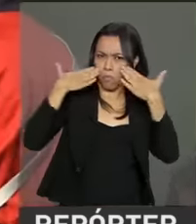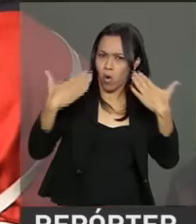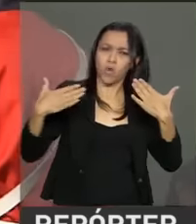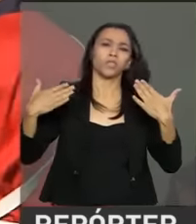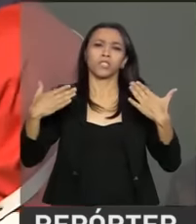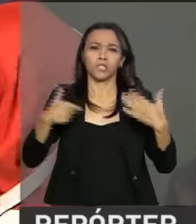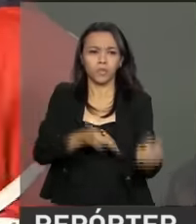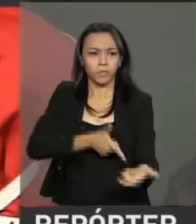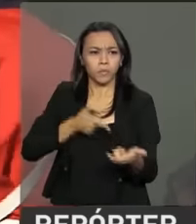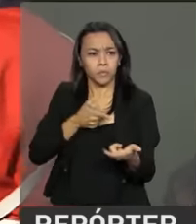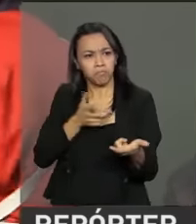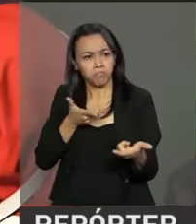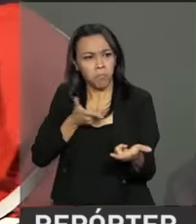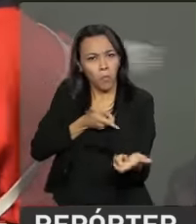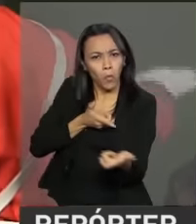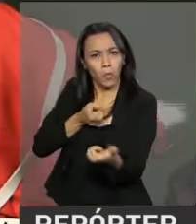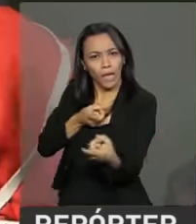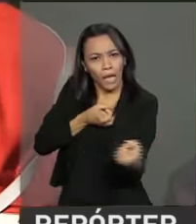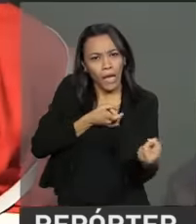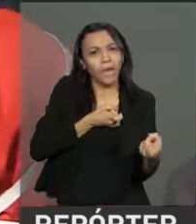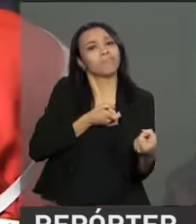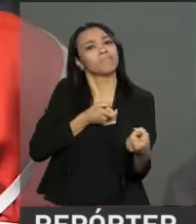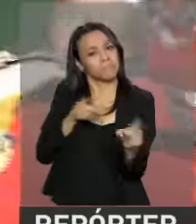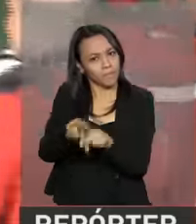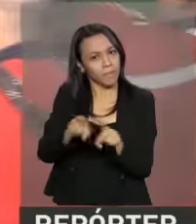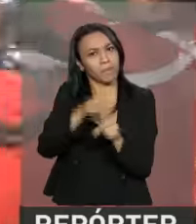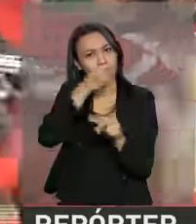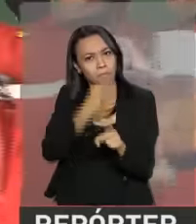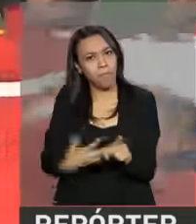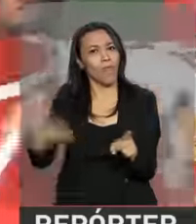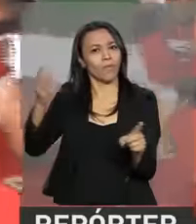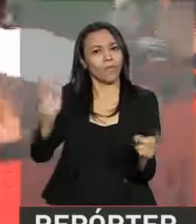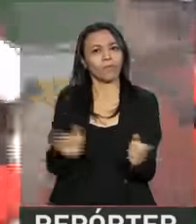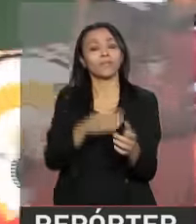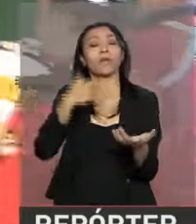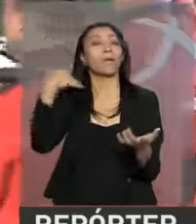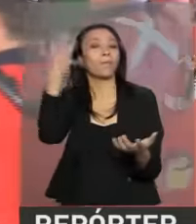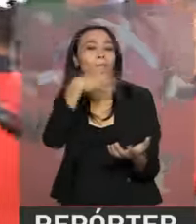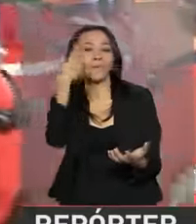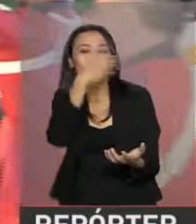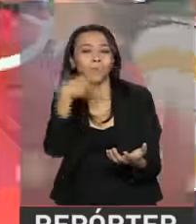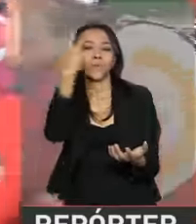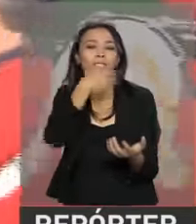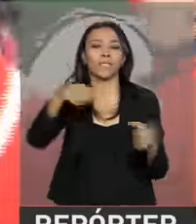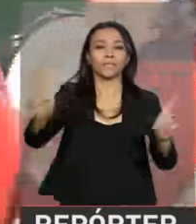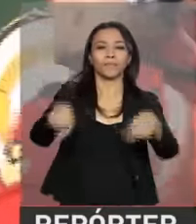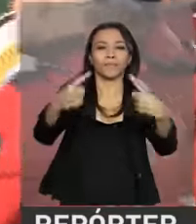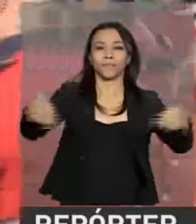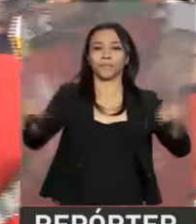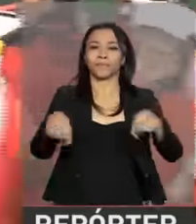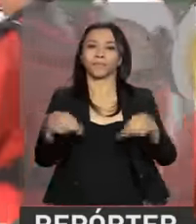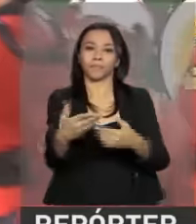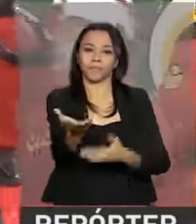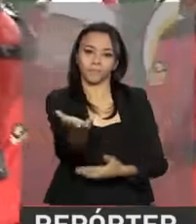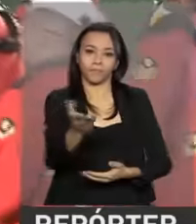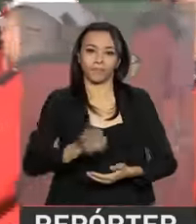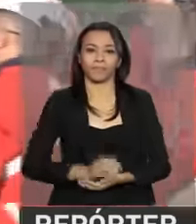serem elite em combate, também são afinados em acordes, arranjos e harmonia.